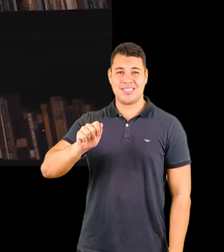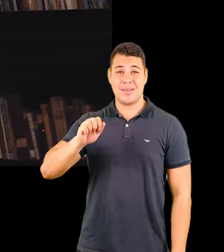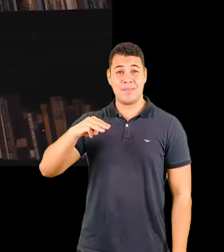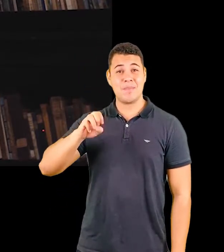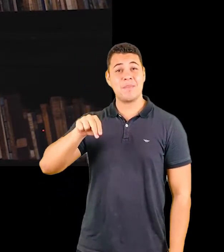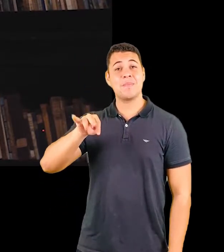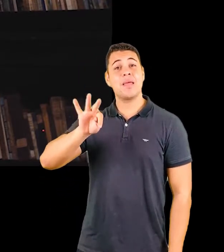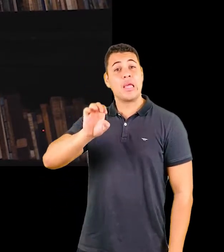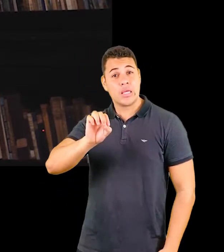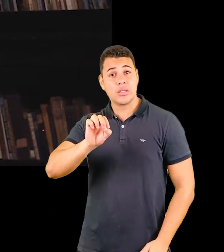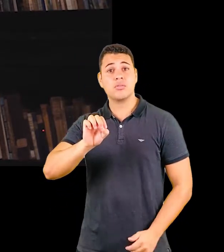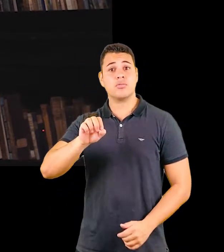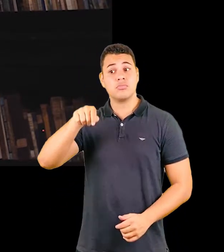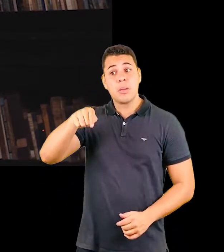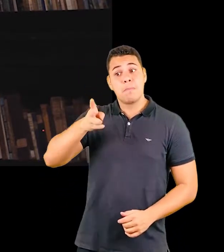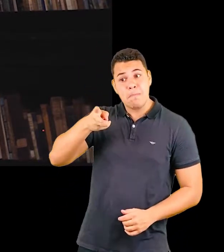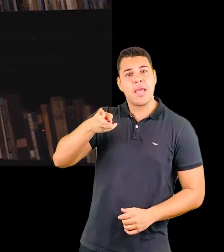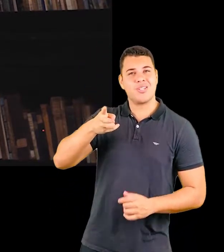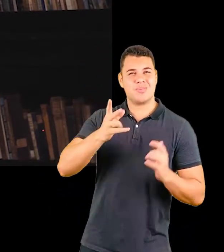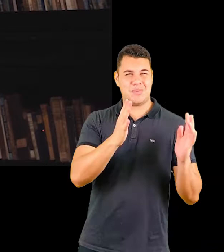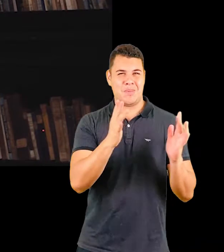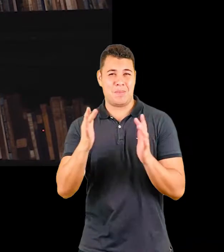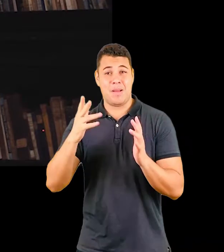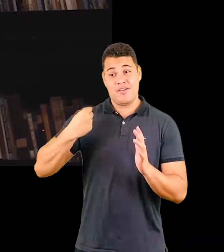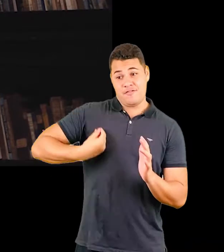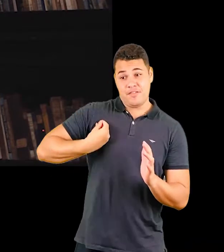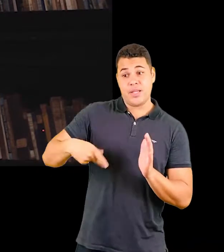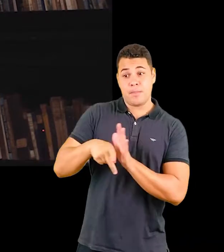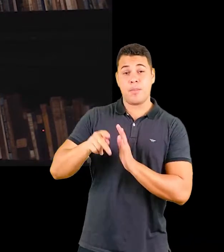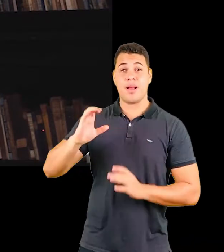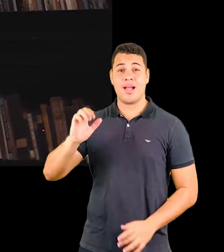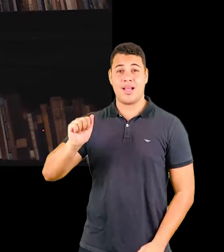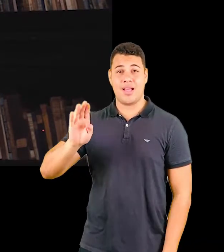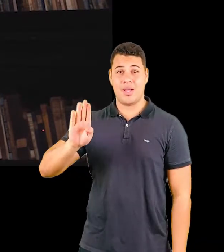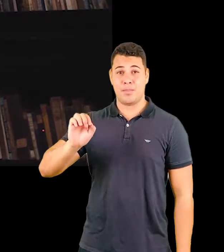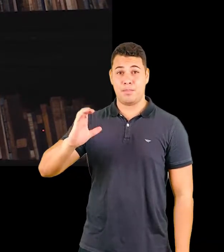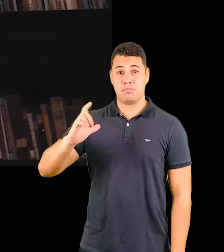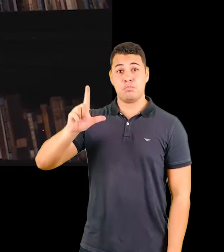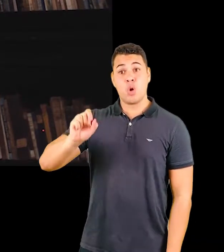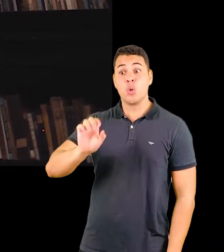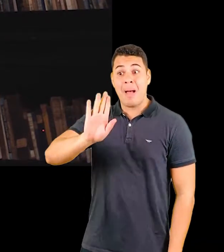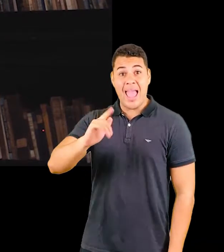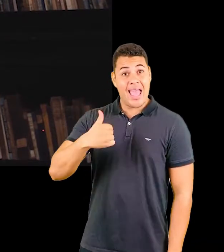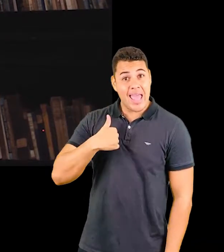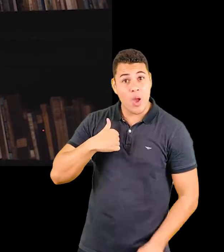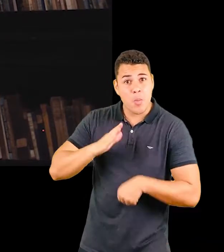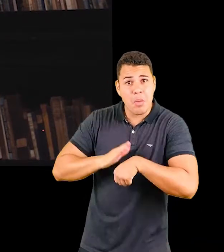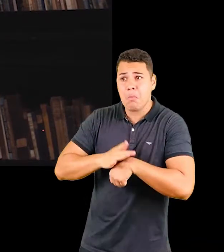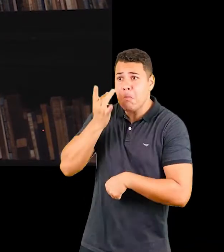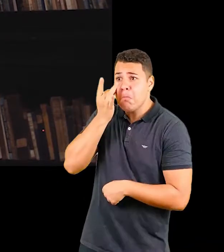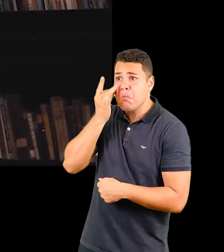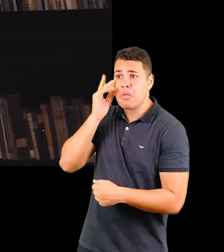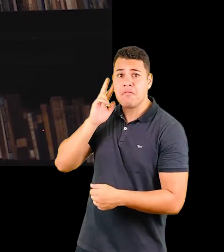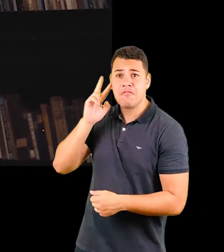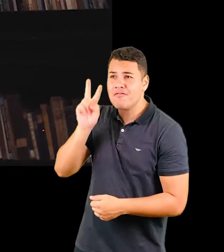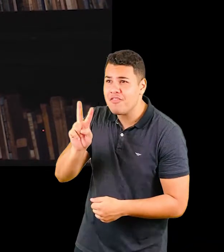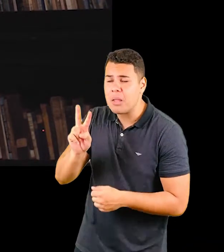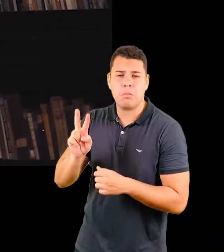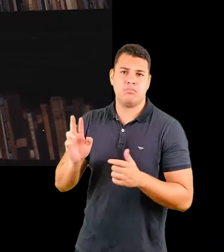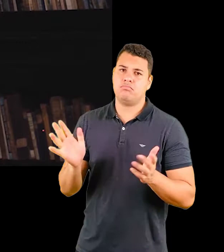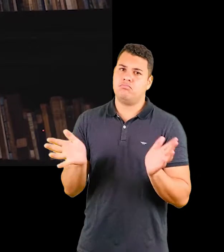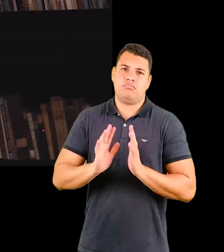própria sede do Caboclo. Agora, eu mesma nunca vi essa parte